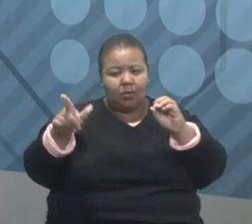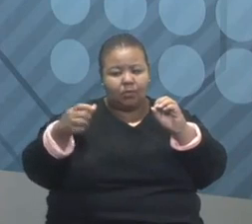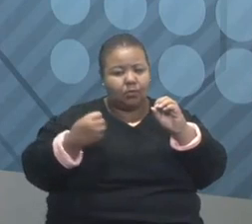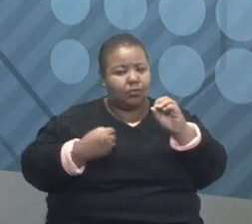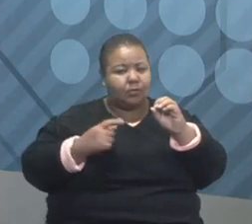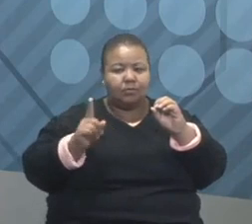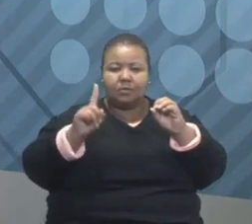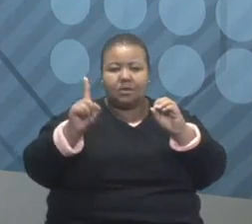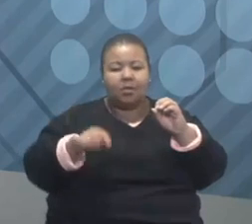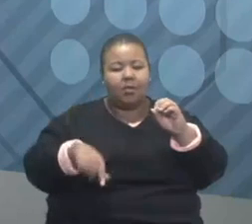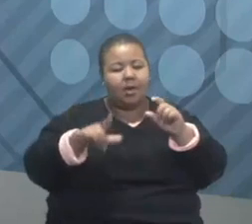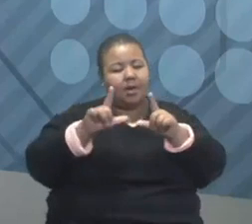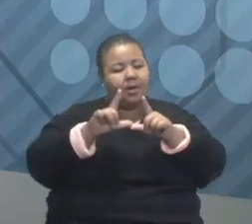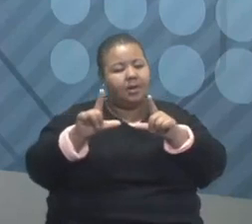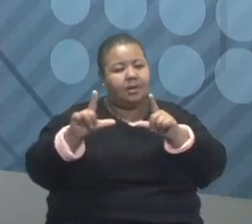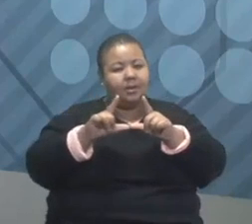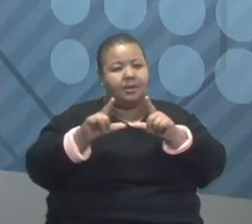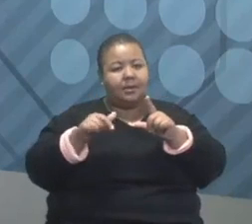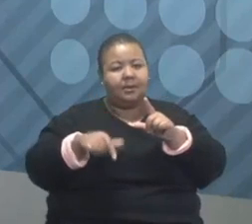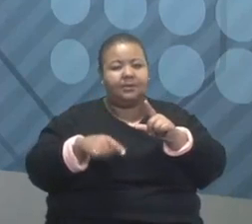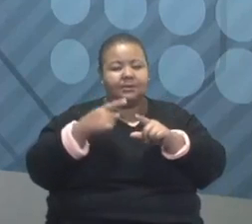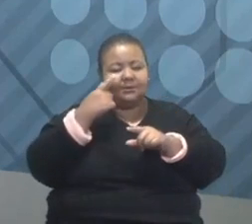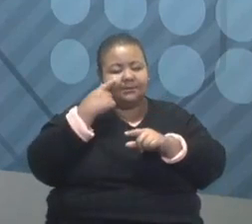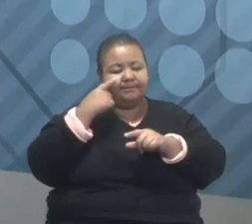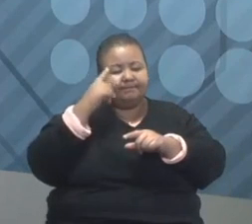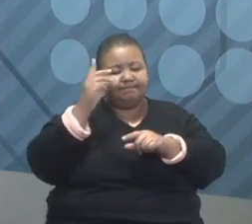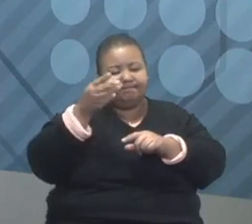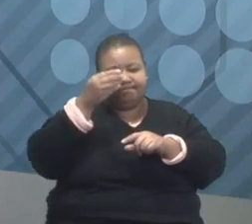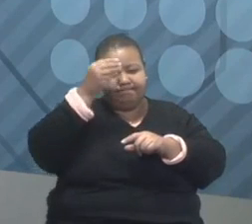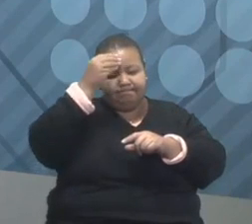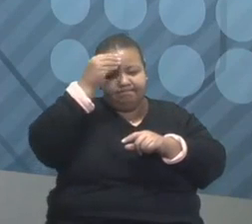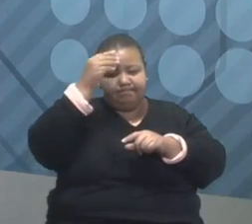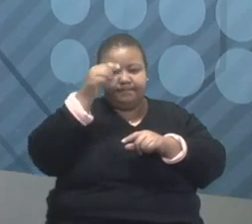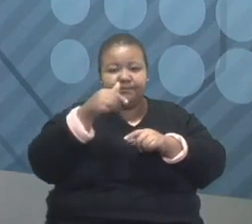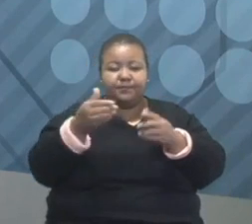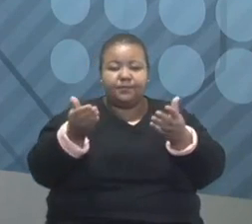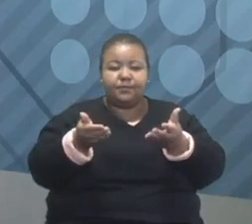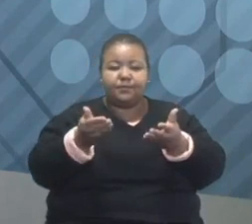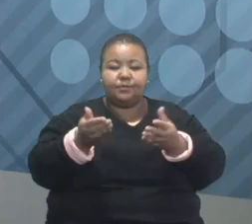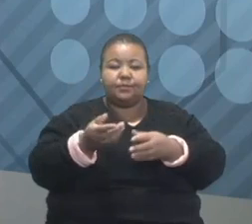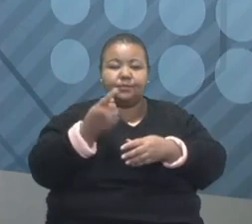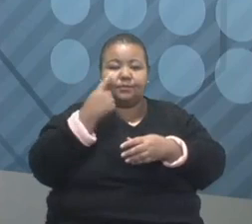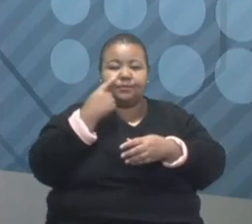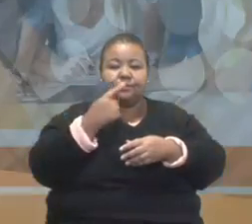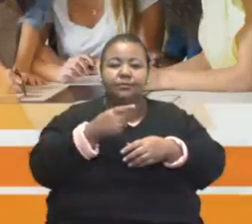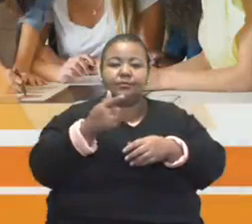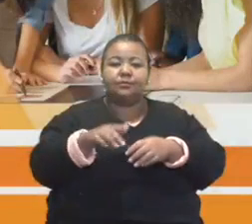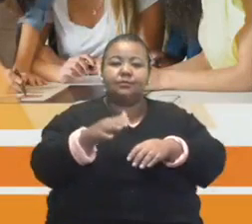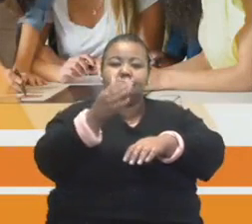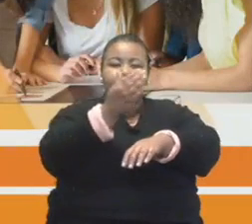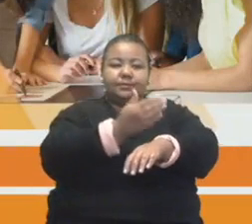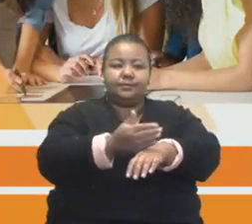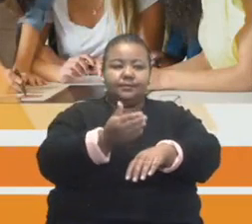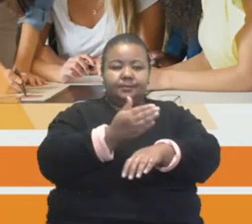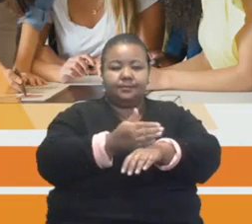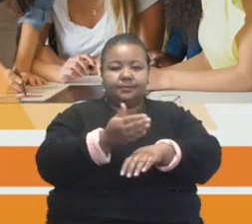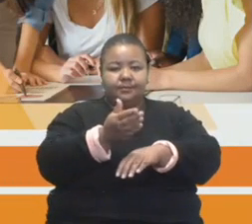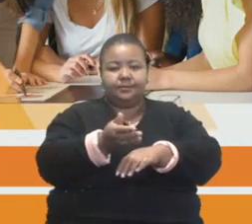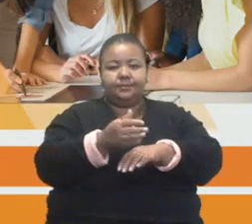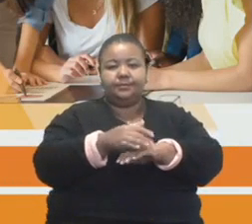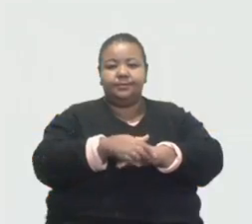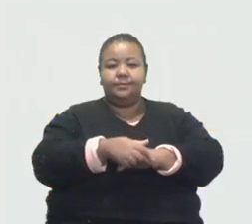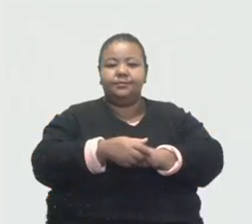São alguns cuidados que a gente deve ter com relação a este conceito. Agora, vamos ver um exercício com relação a esse